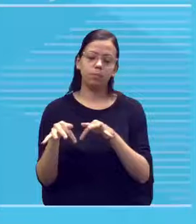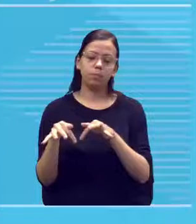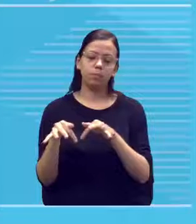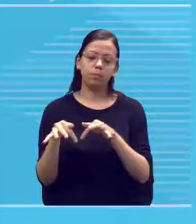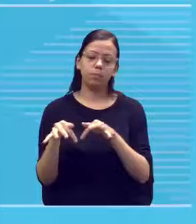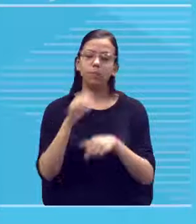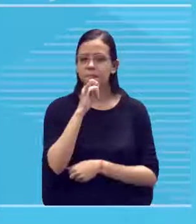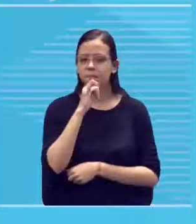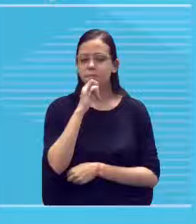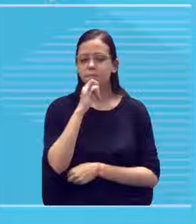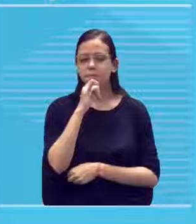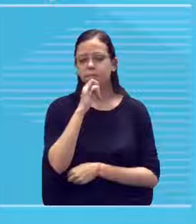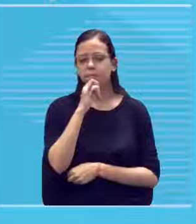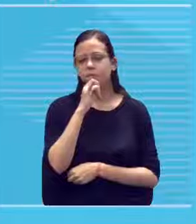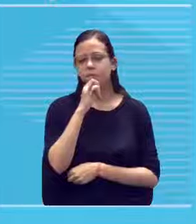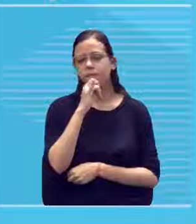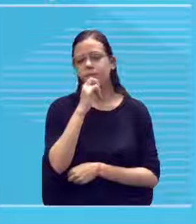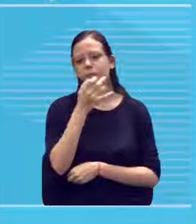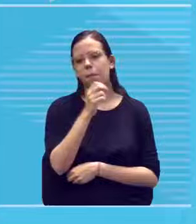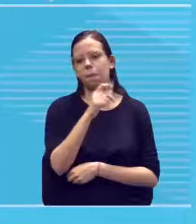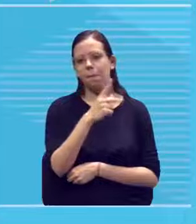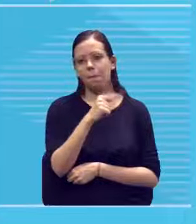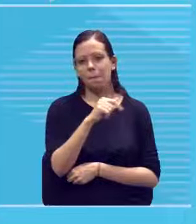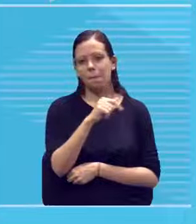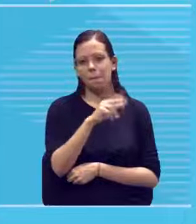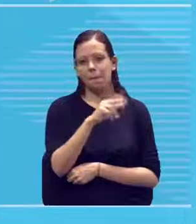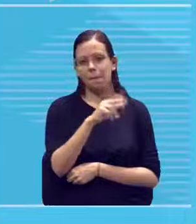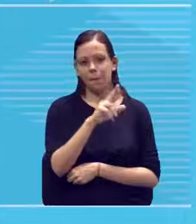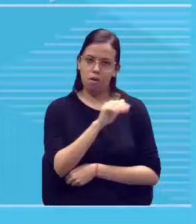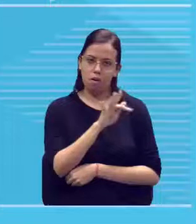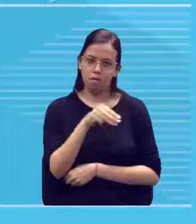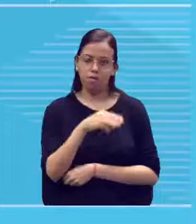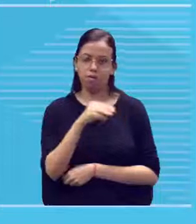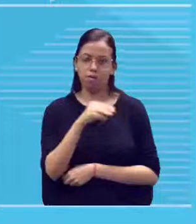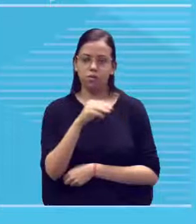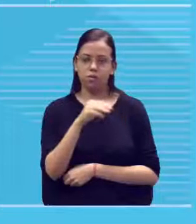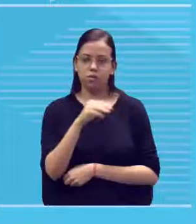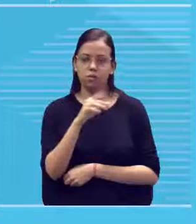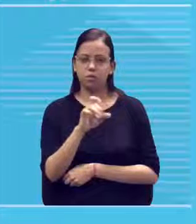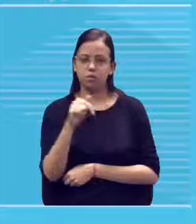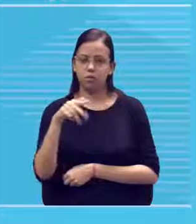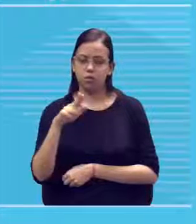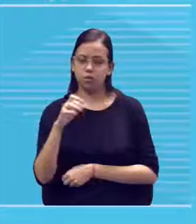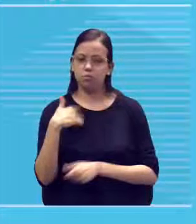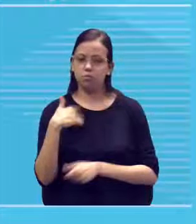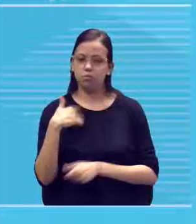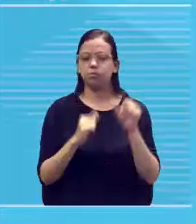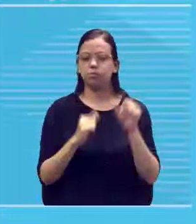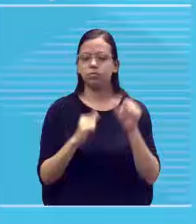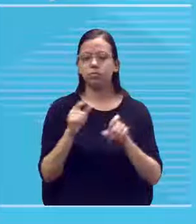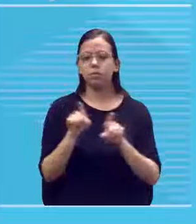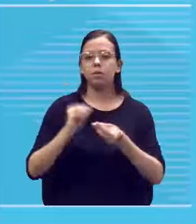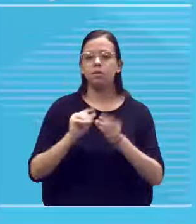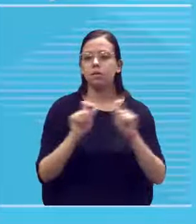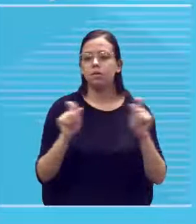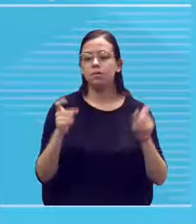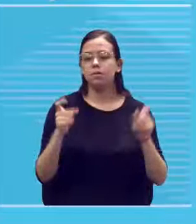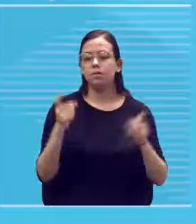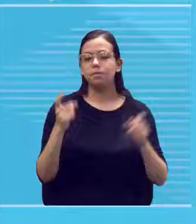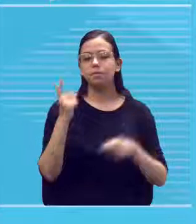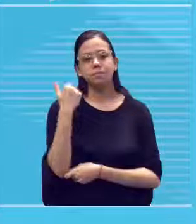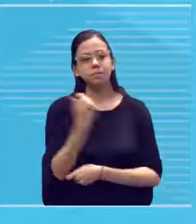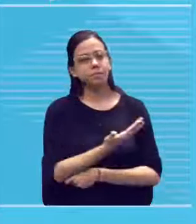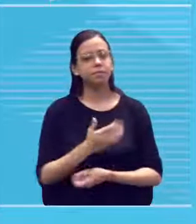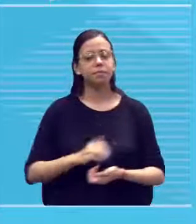fim de que eu troquei só pelo para e reduzir a oração tá pronta está bom